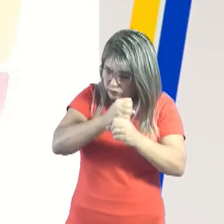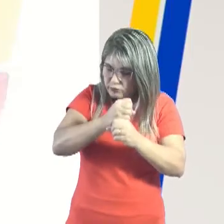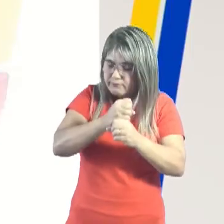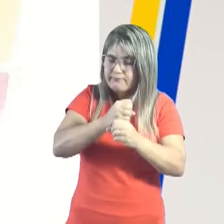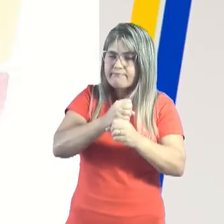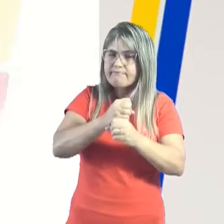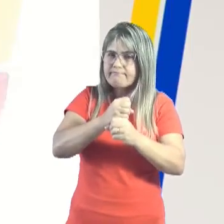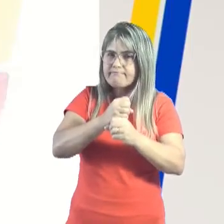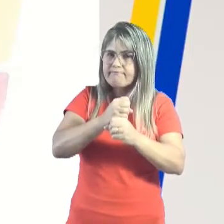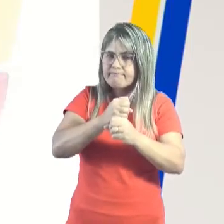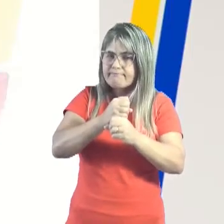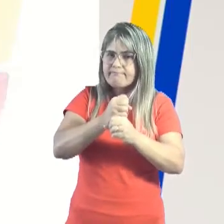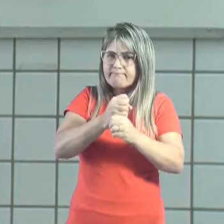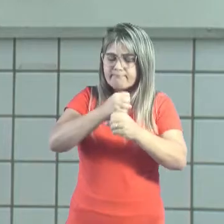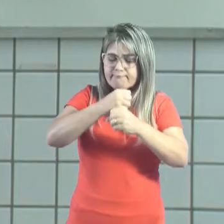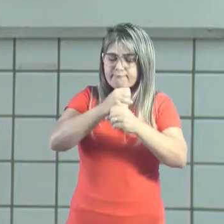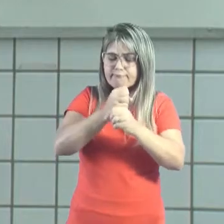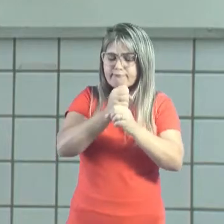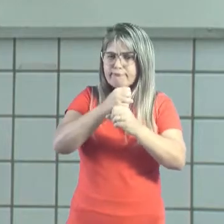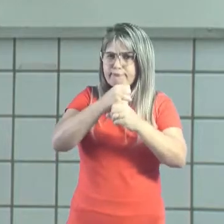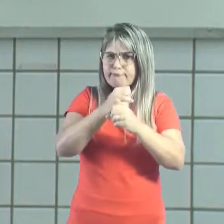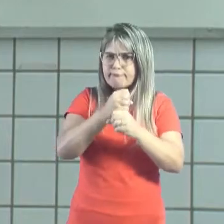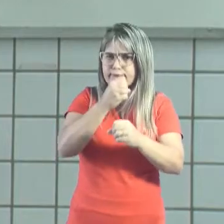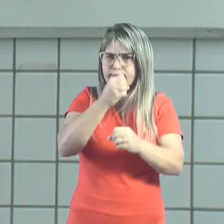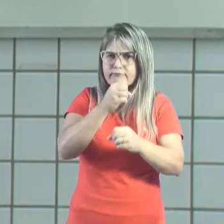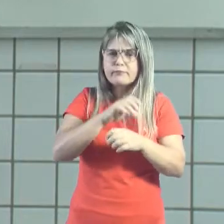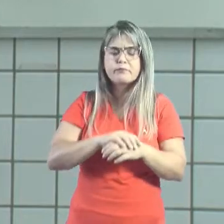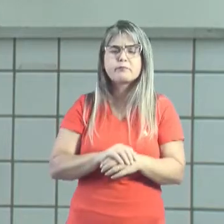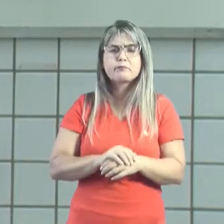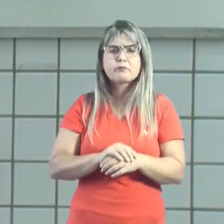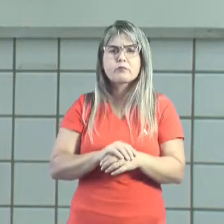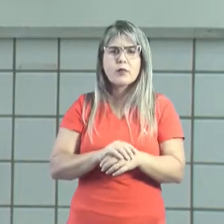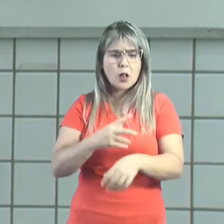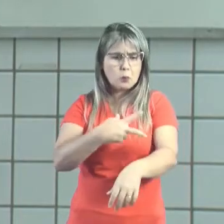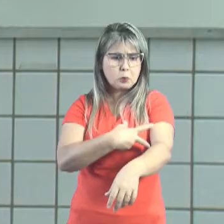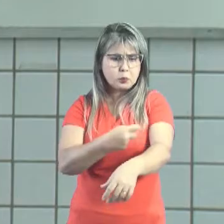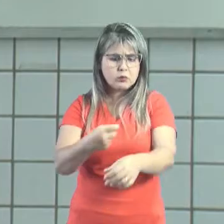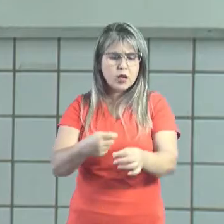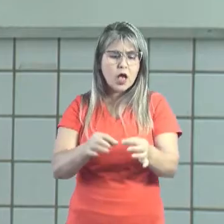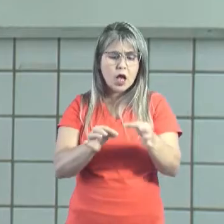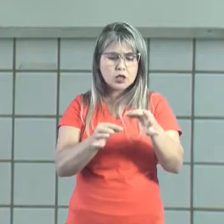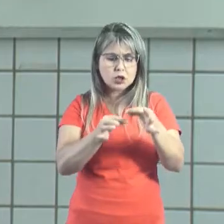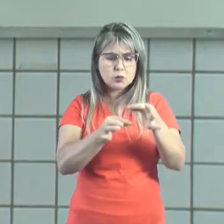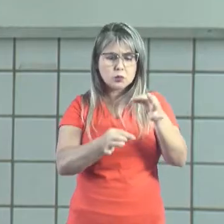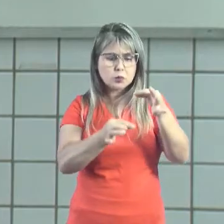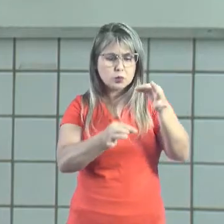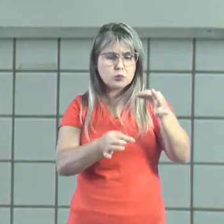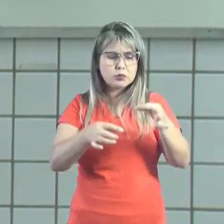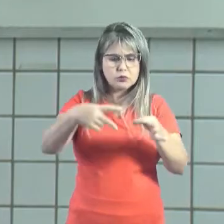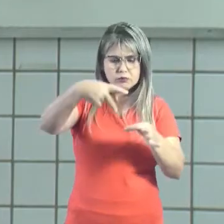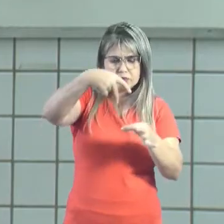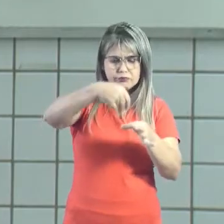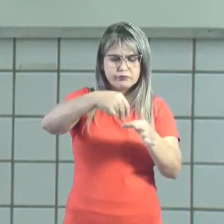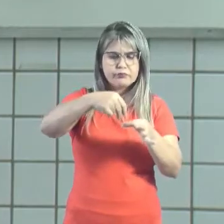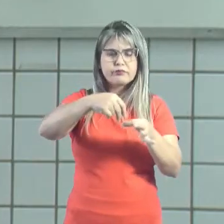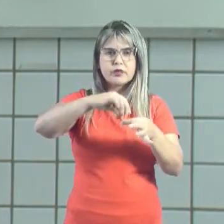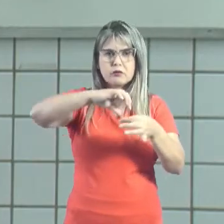quando coleta seu sangue em um tubinho de vidro, chamado de